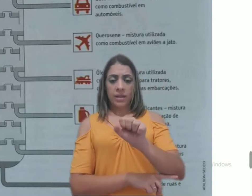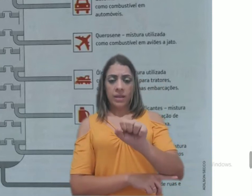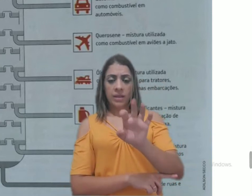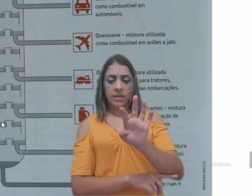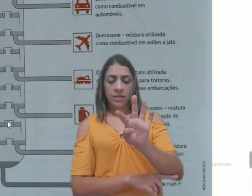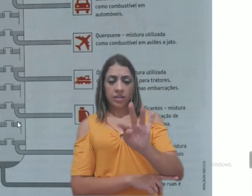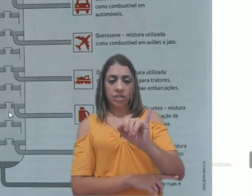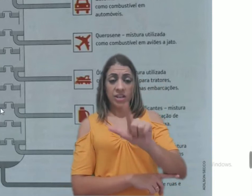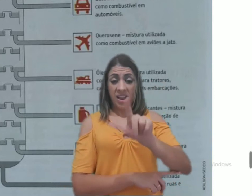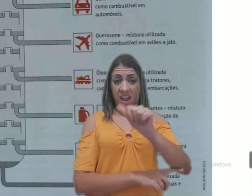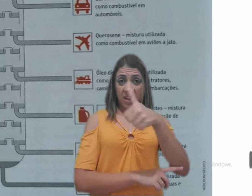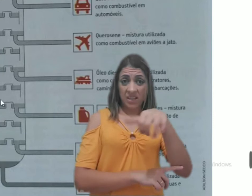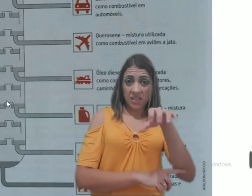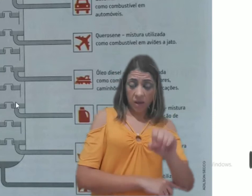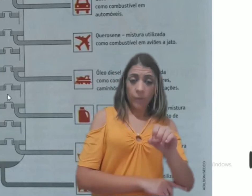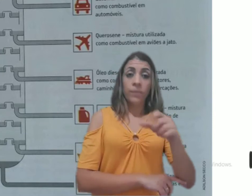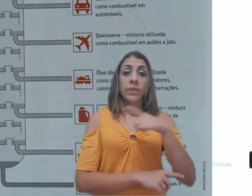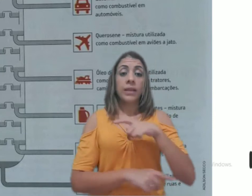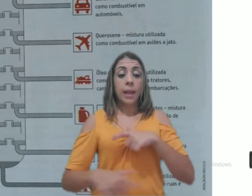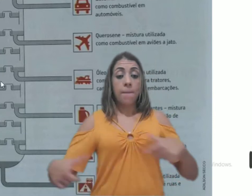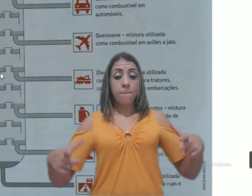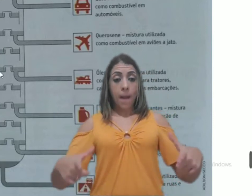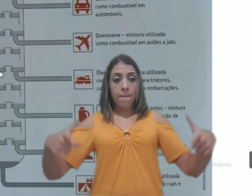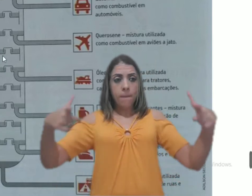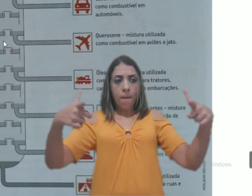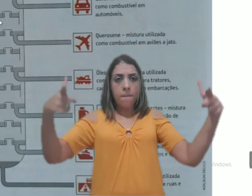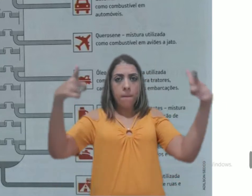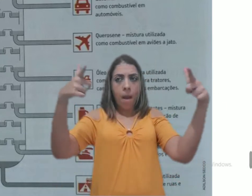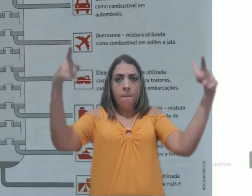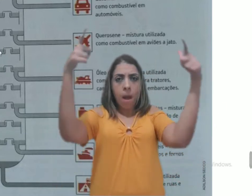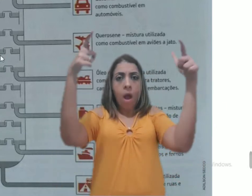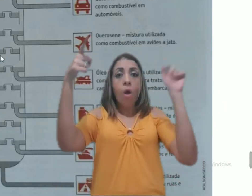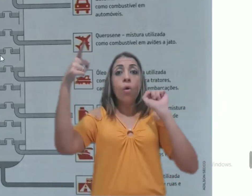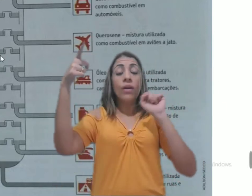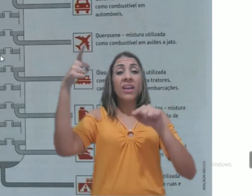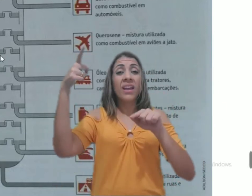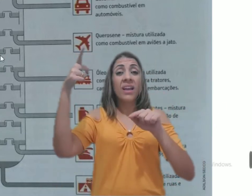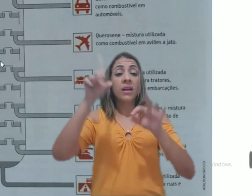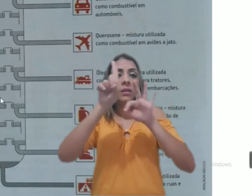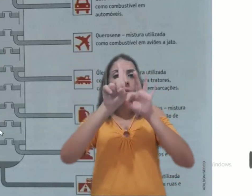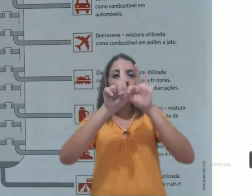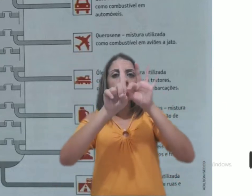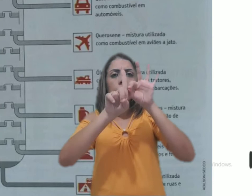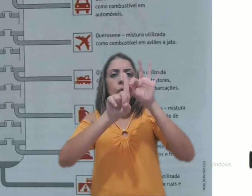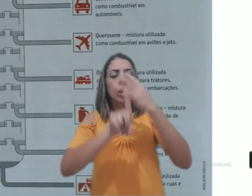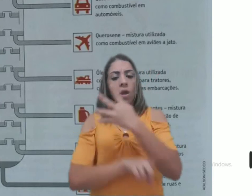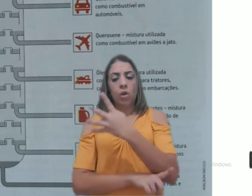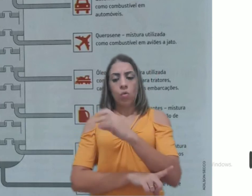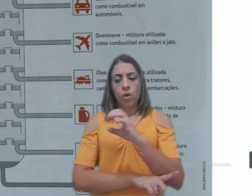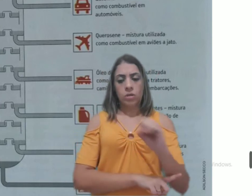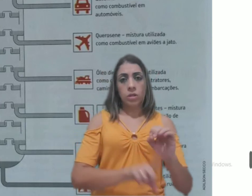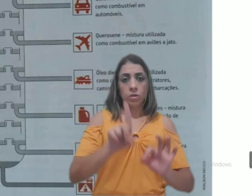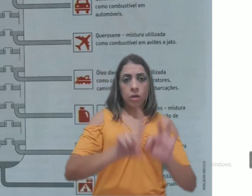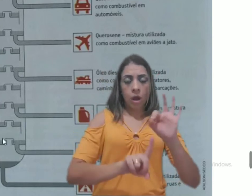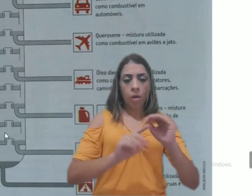Essa torre é formada por bandejas, né? E nessas bandejas, a temperatura aqui vai sendo cada vez menor. Então, começa